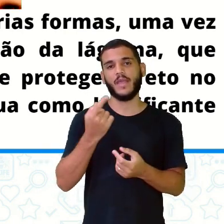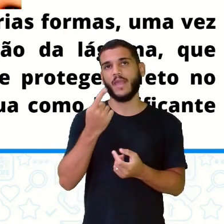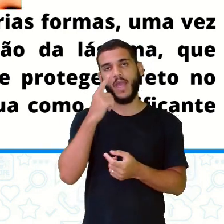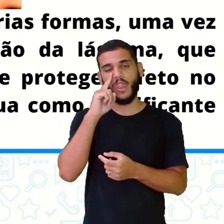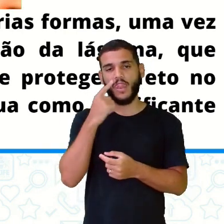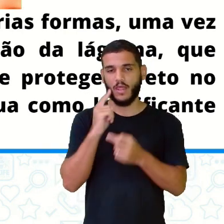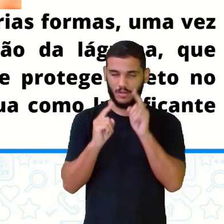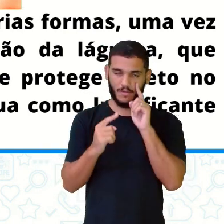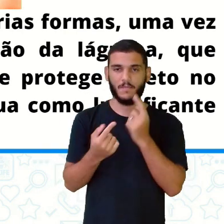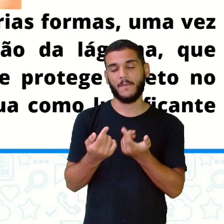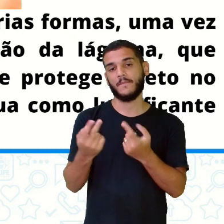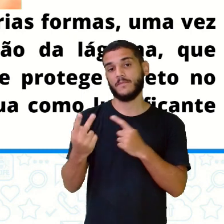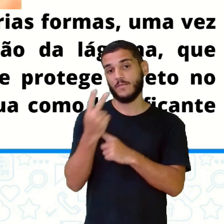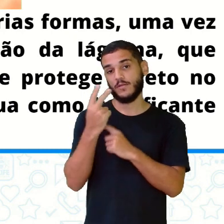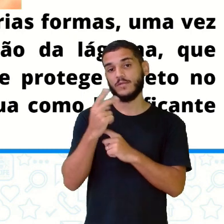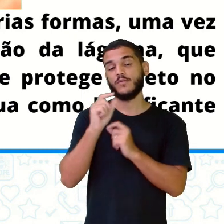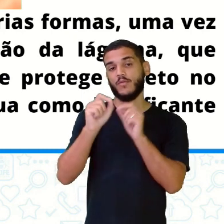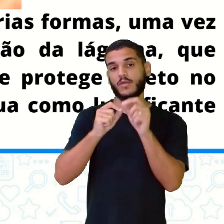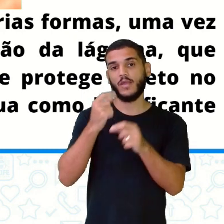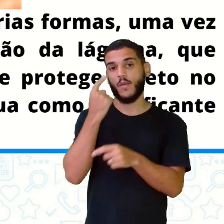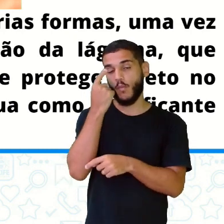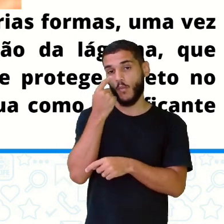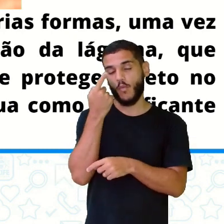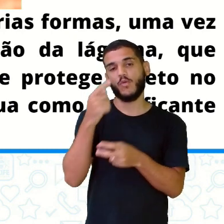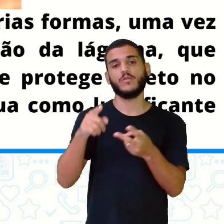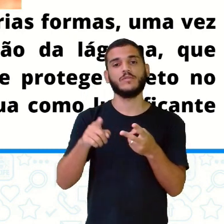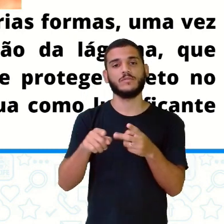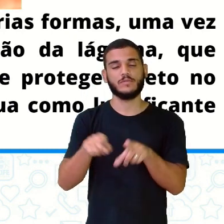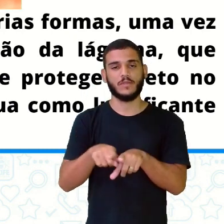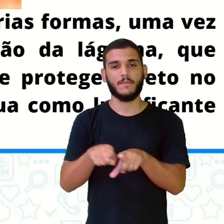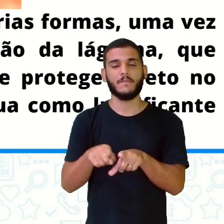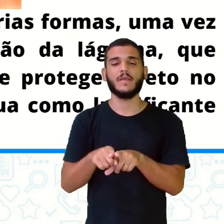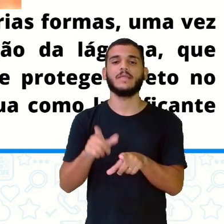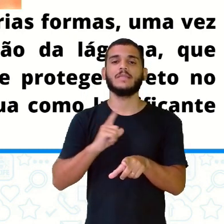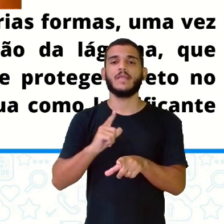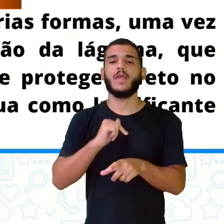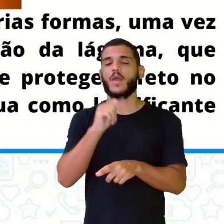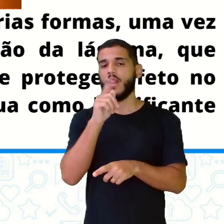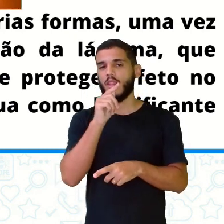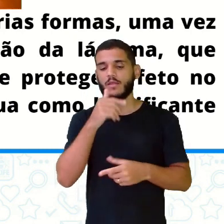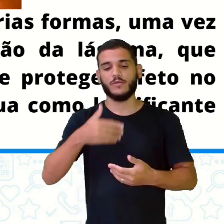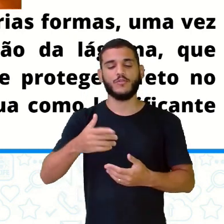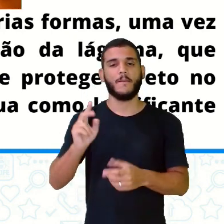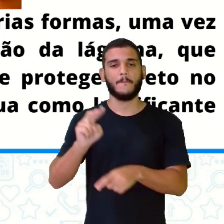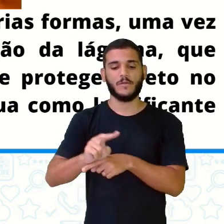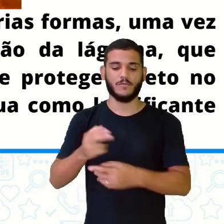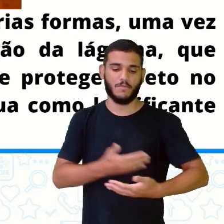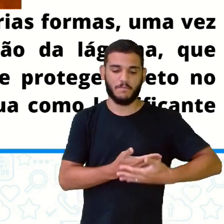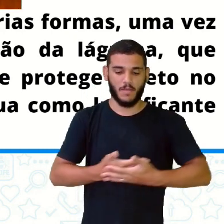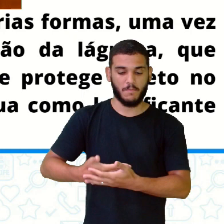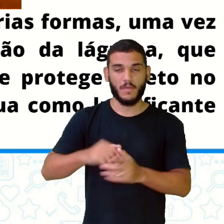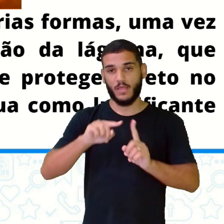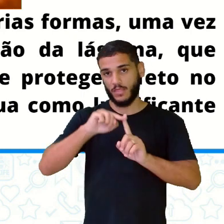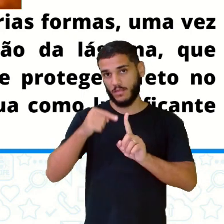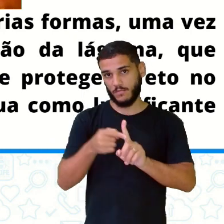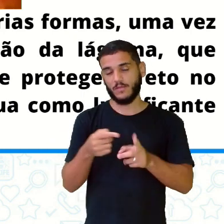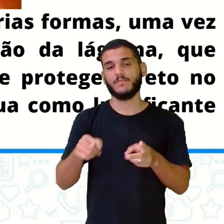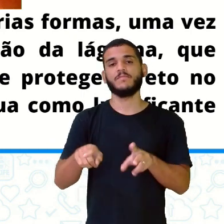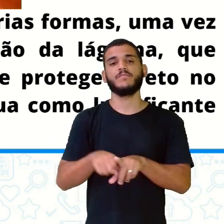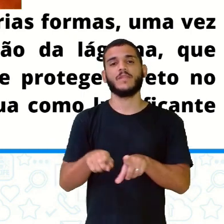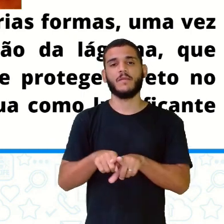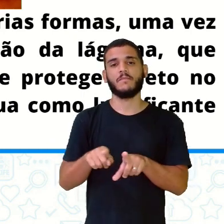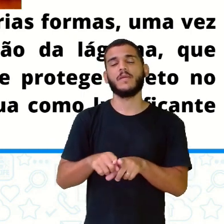que protege os olhos, do líquido amniótico, que protege o feto no útero da mãe, e do líquido sinovial, que